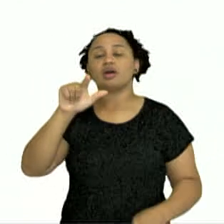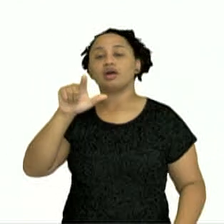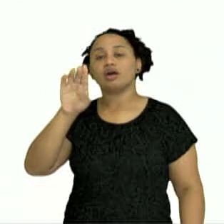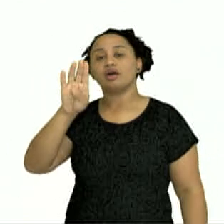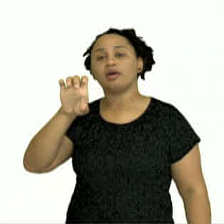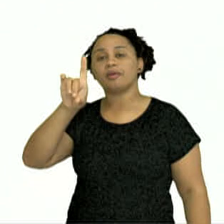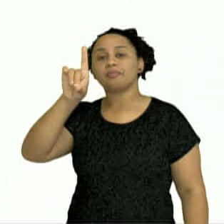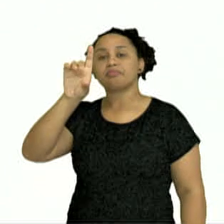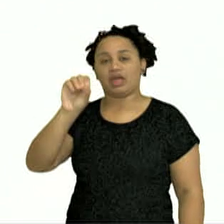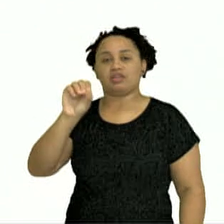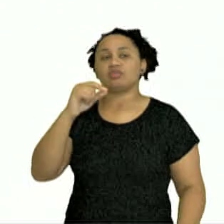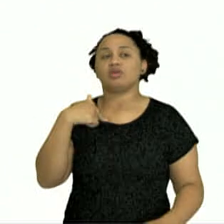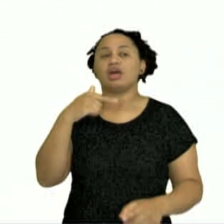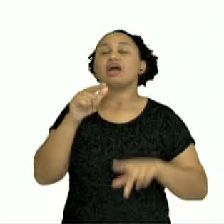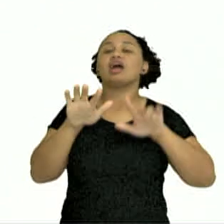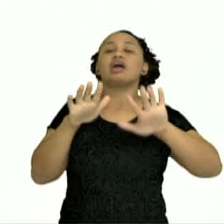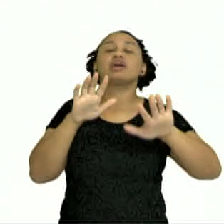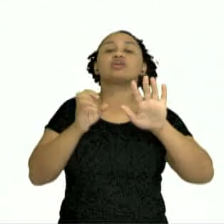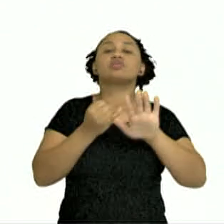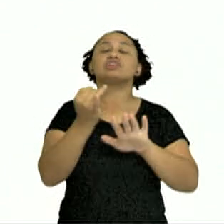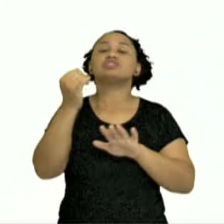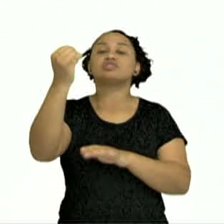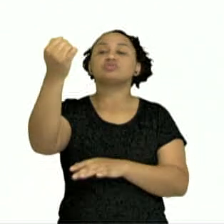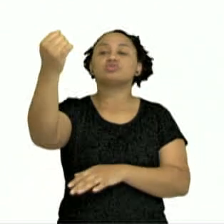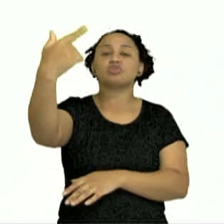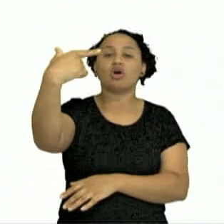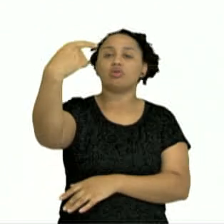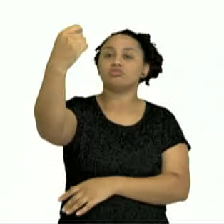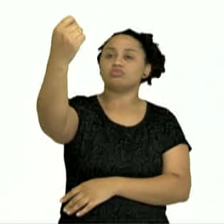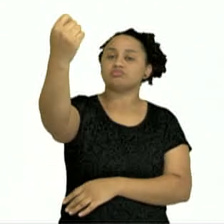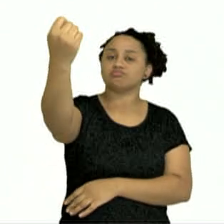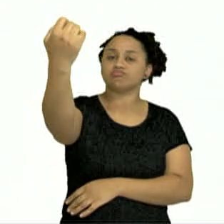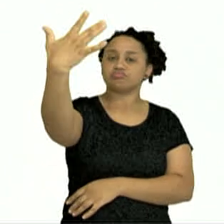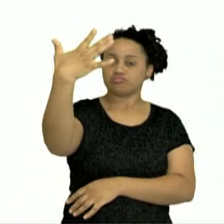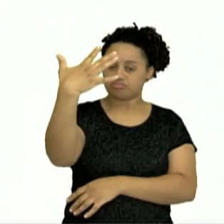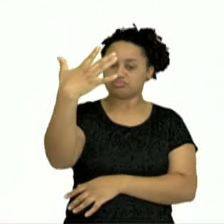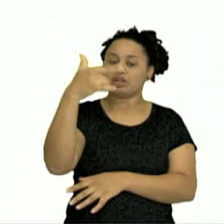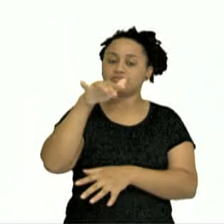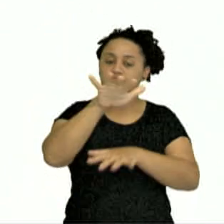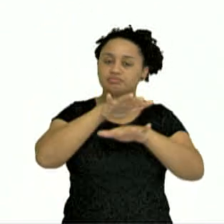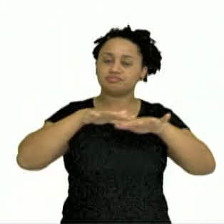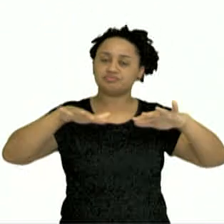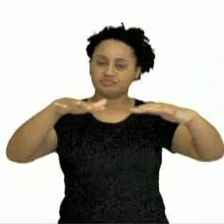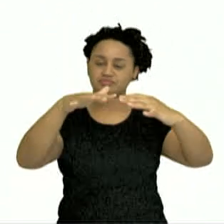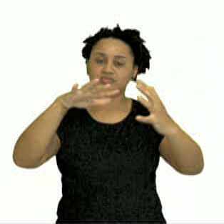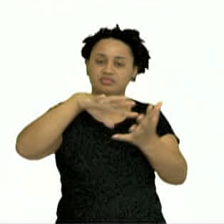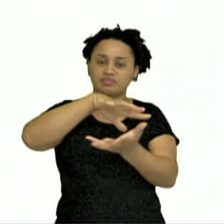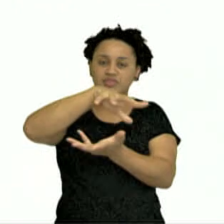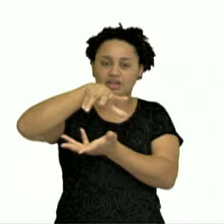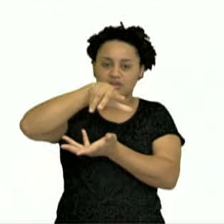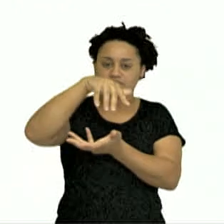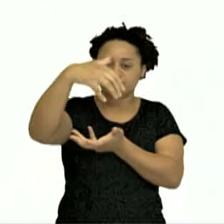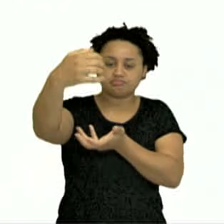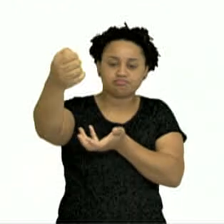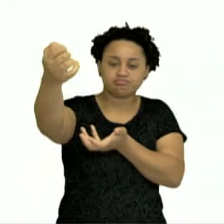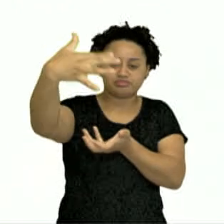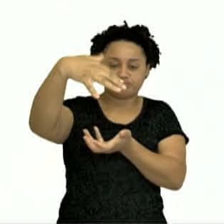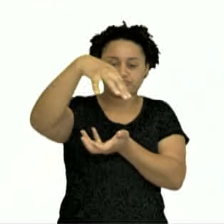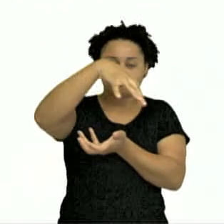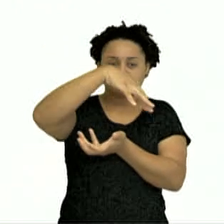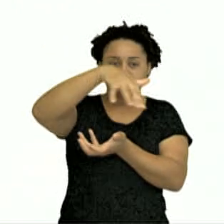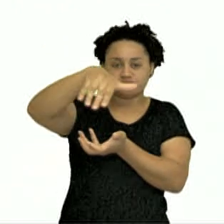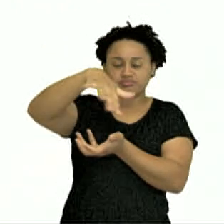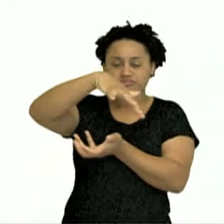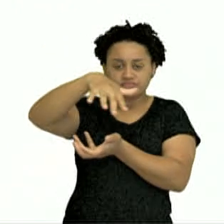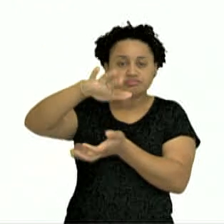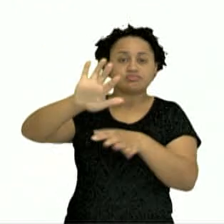índice de reflectância da luz solar quando ela incide sobre a superfície terrestre. Quando a gente está falando do